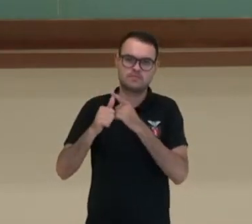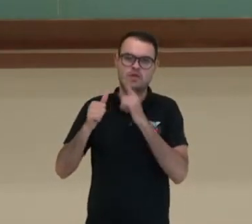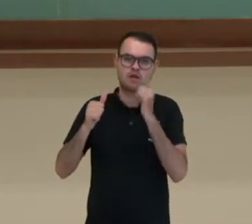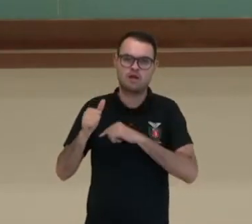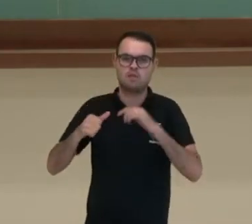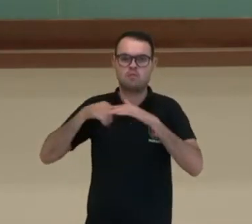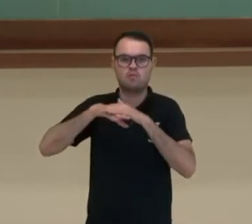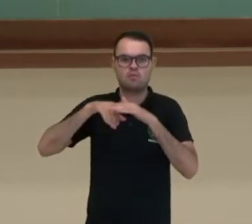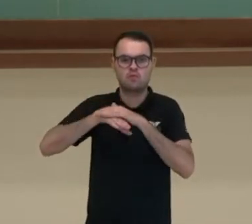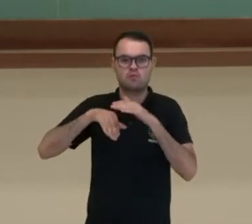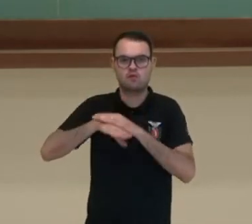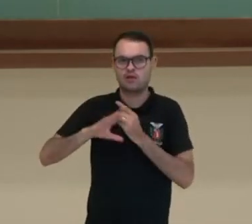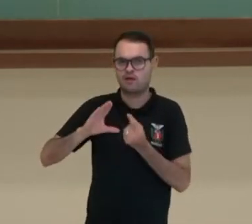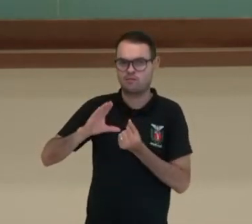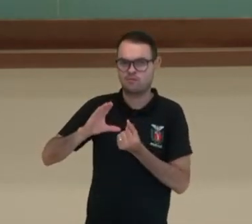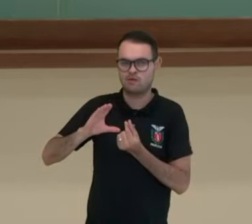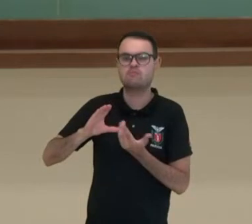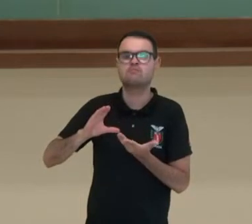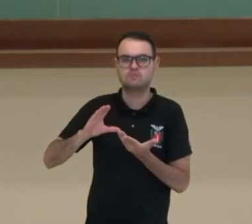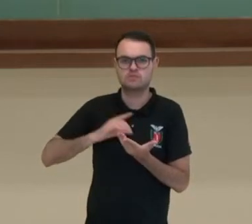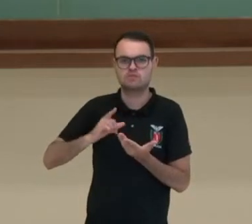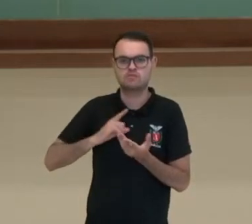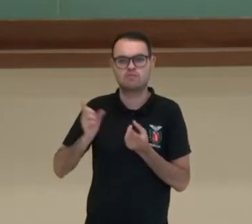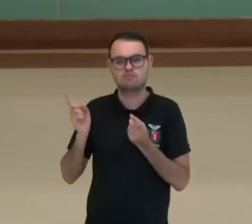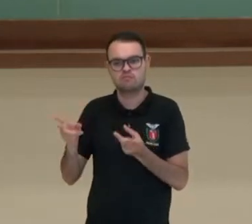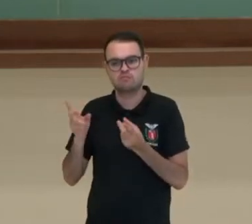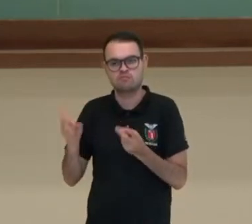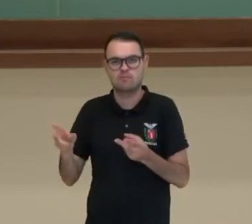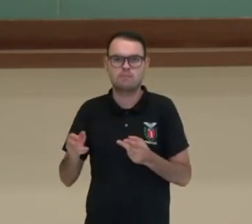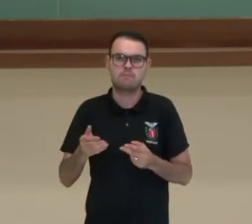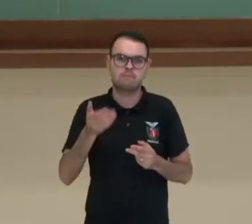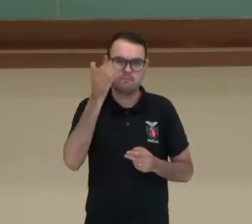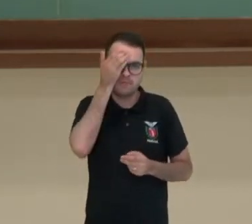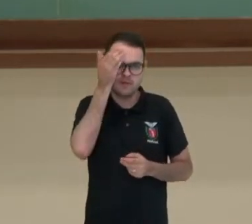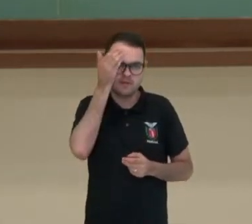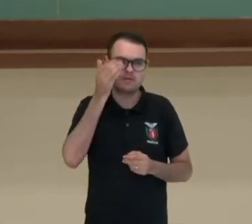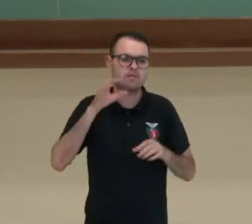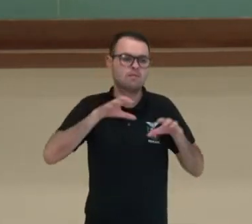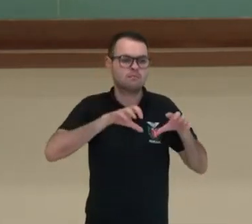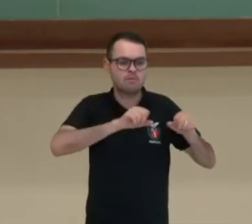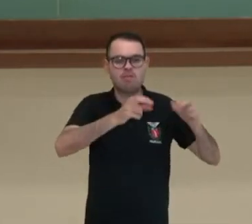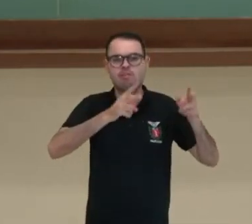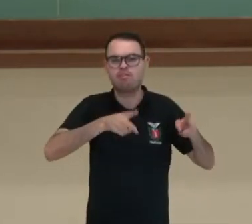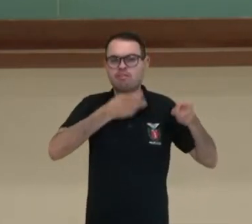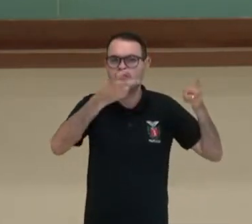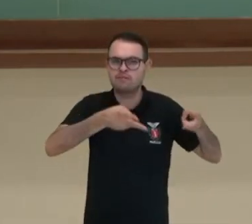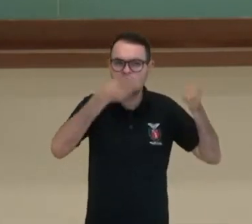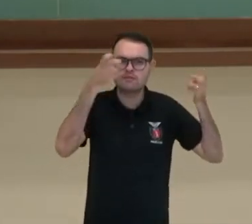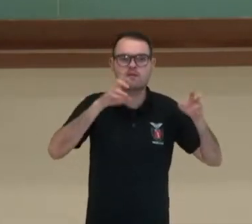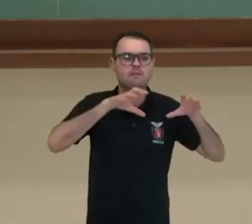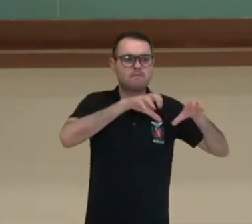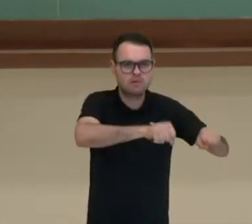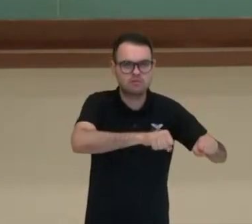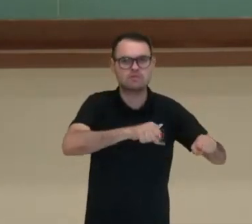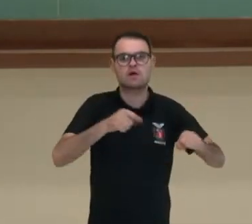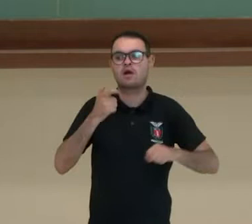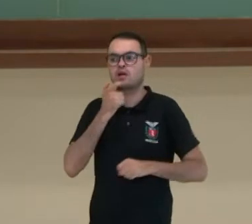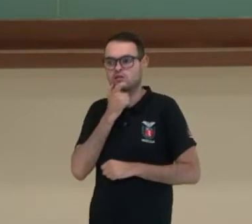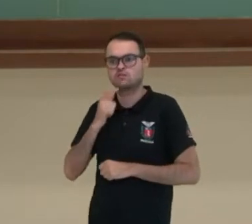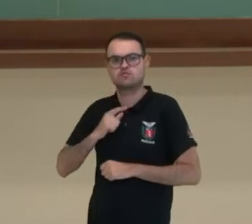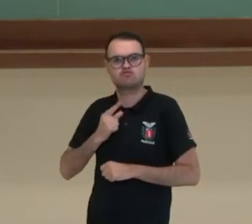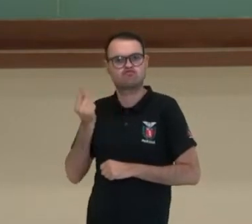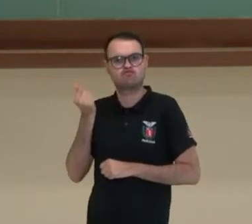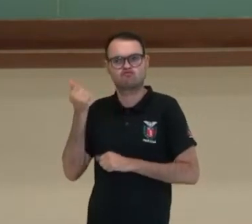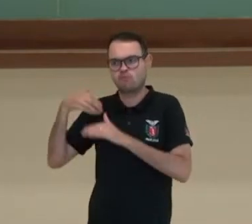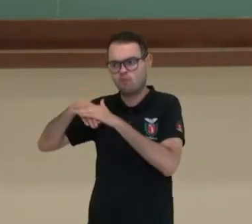capital. Através do comércio, pirataria e da exploração colonial, a Inglaterra tinha bastante dinheiro guardado. Pense que